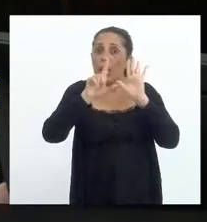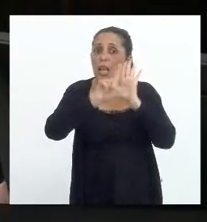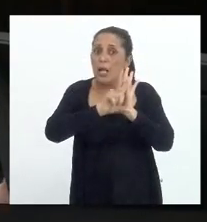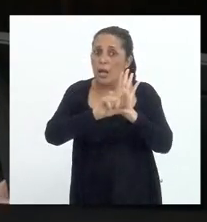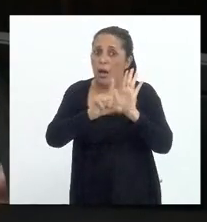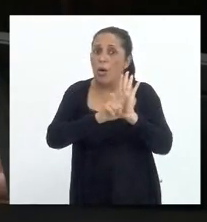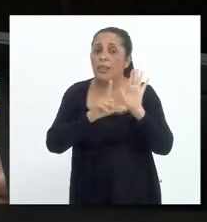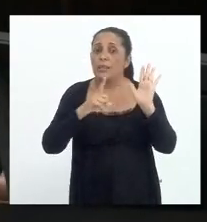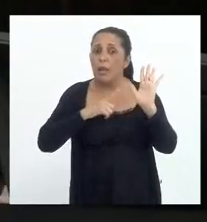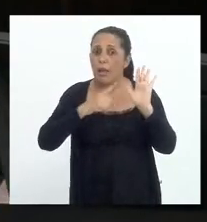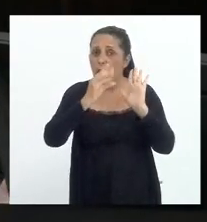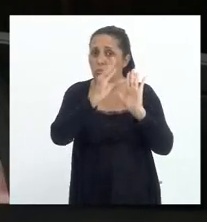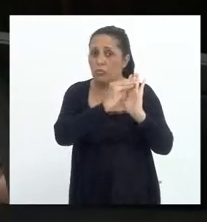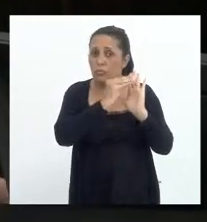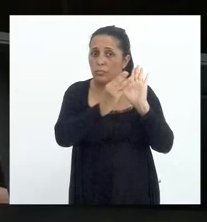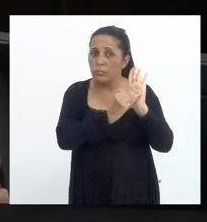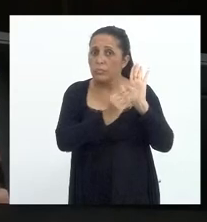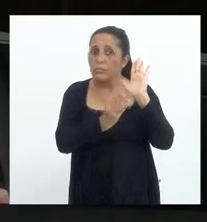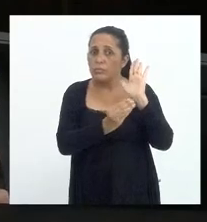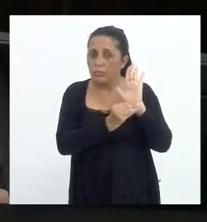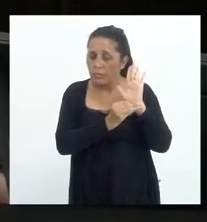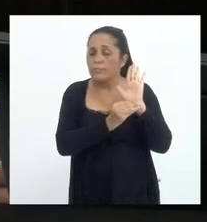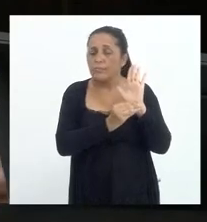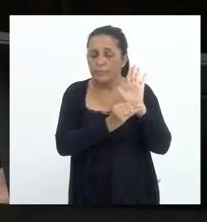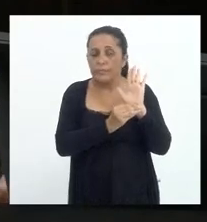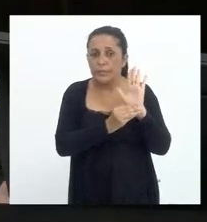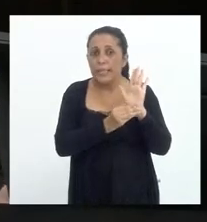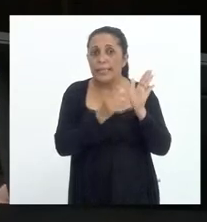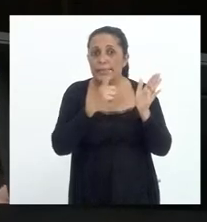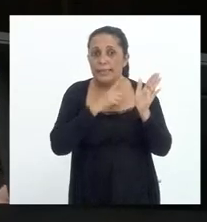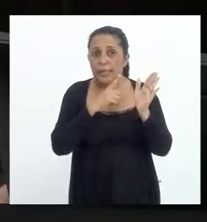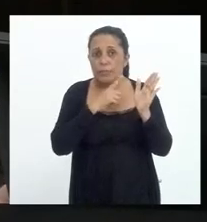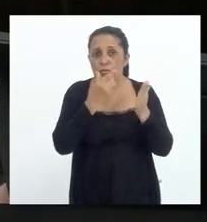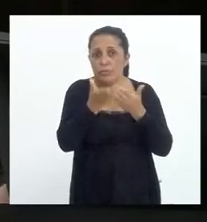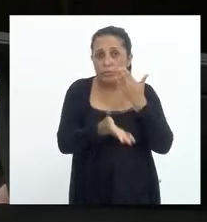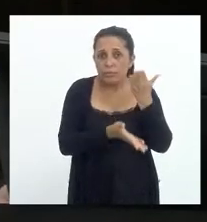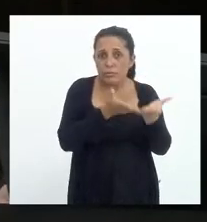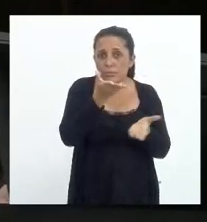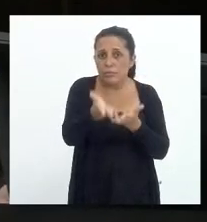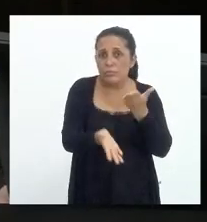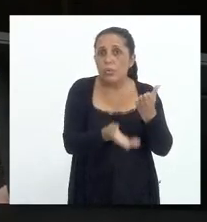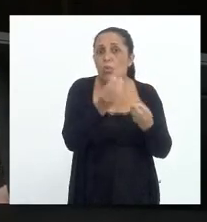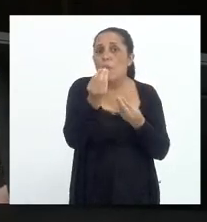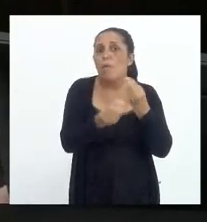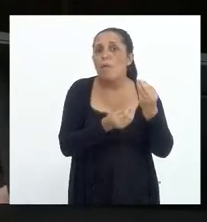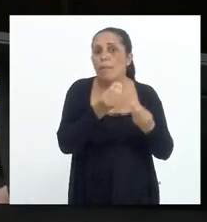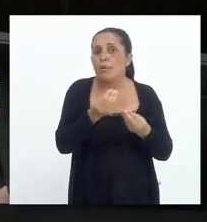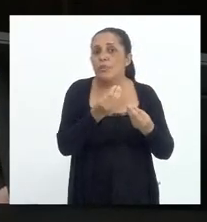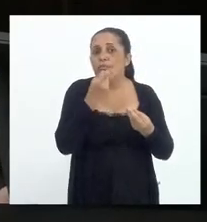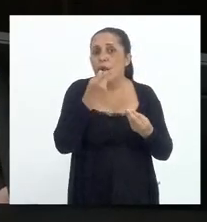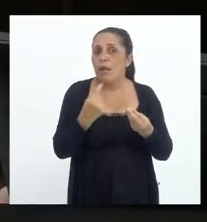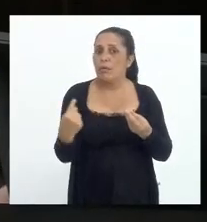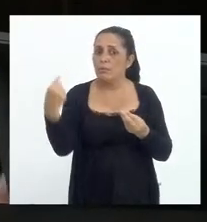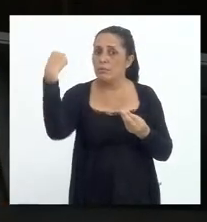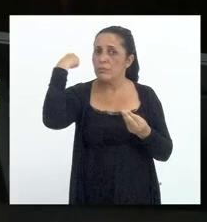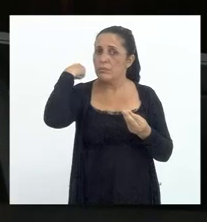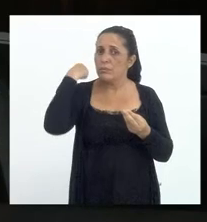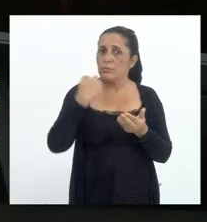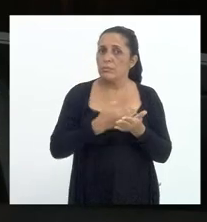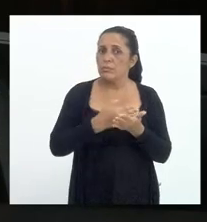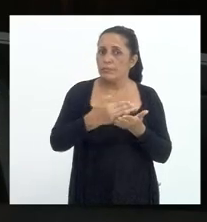ressalvas. Essas ressalvas, nós estamos tratando essas ressalvas. Como eu disse lá no início da nossa